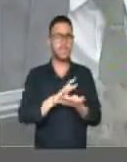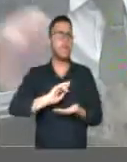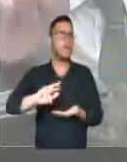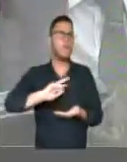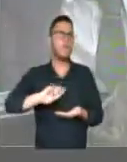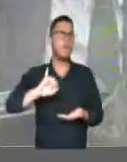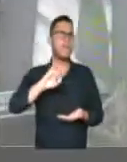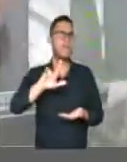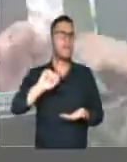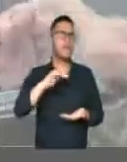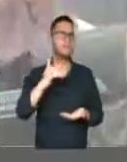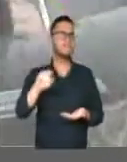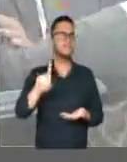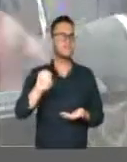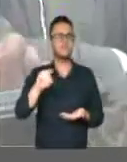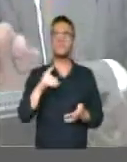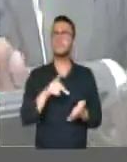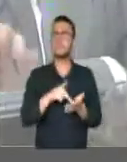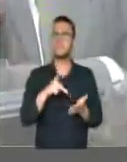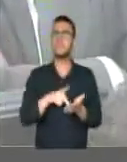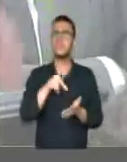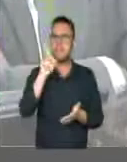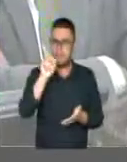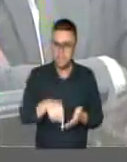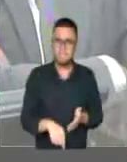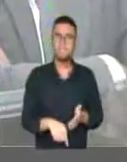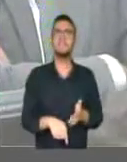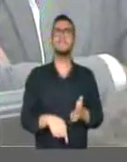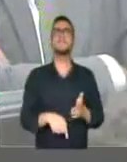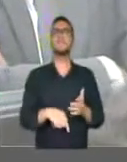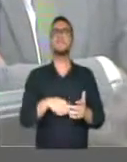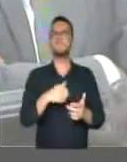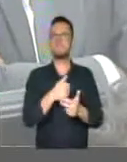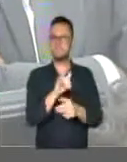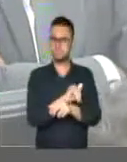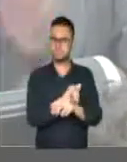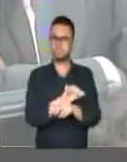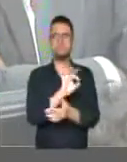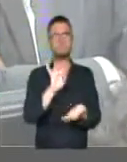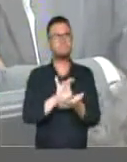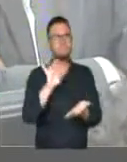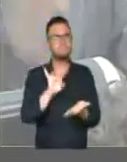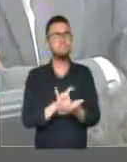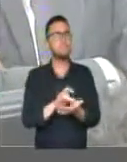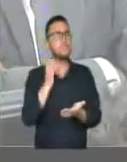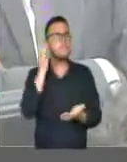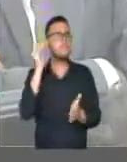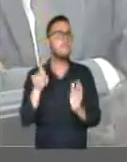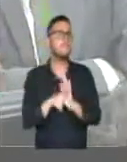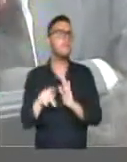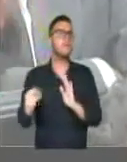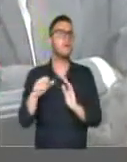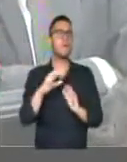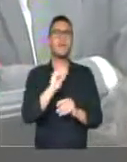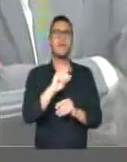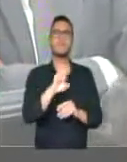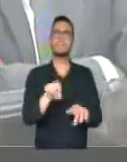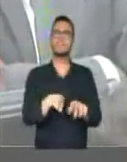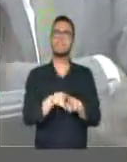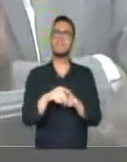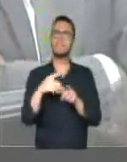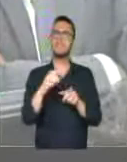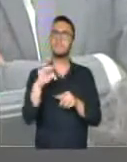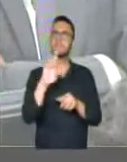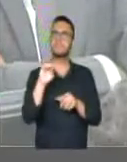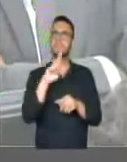ilação, tem é de ação concreta de facilidades governamentais junto ao CAD, Petrobras,